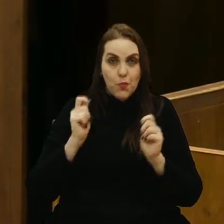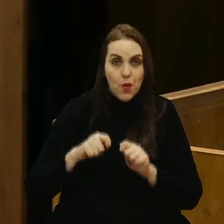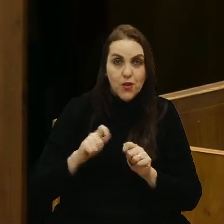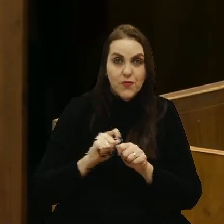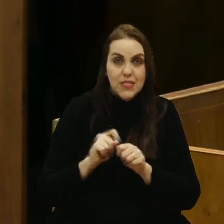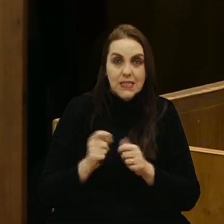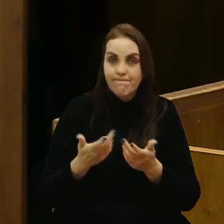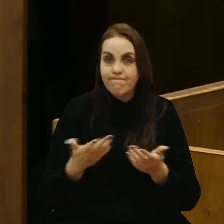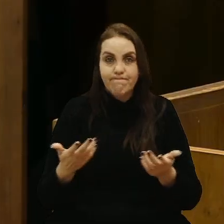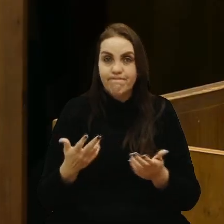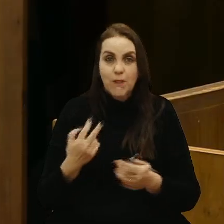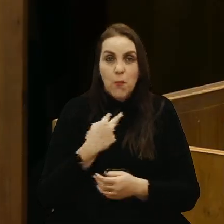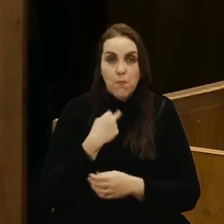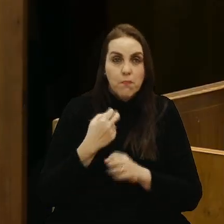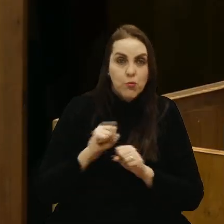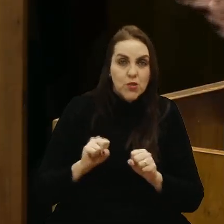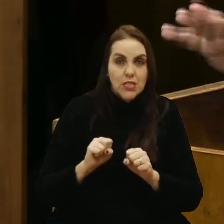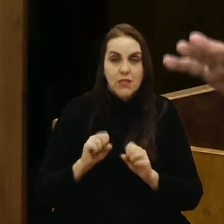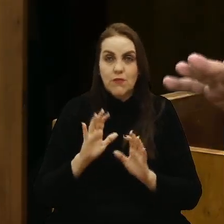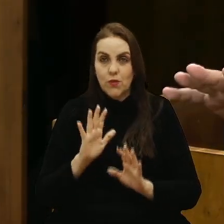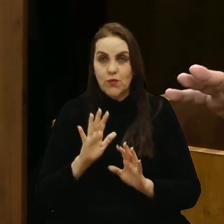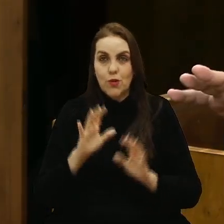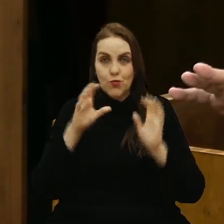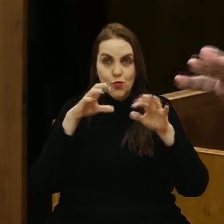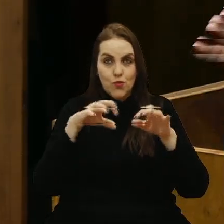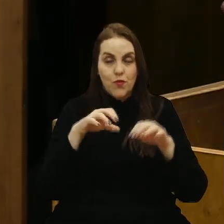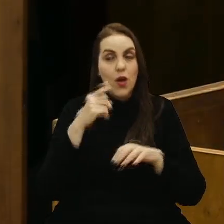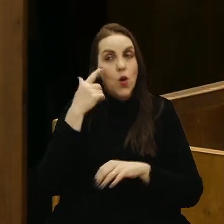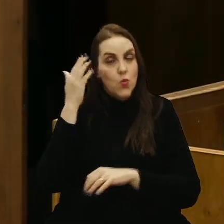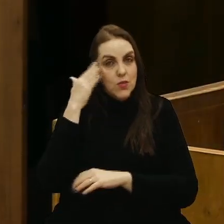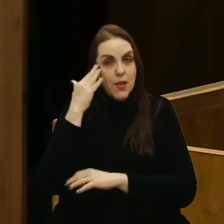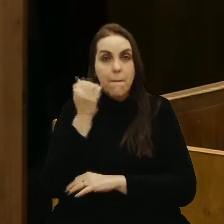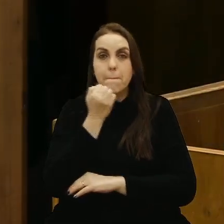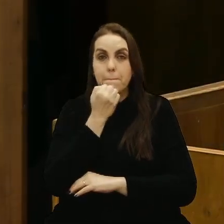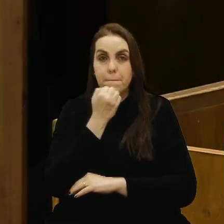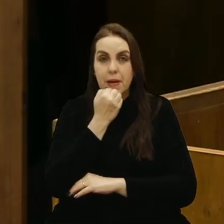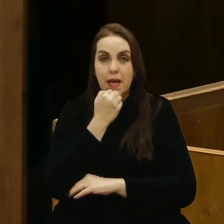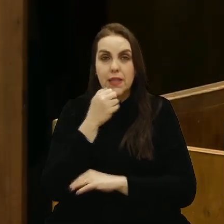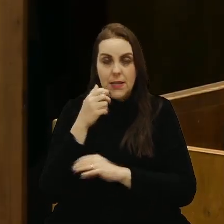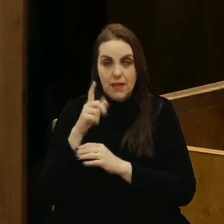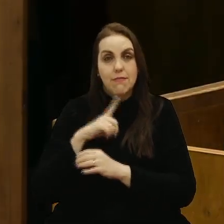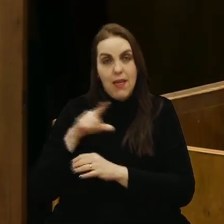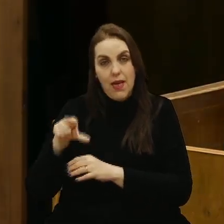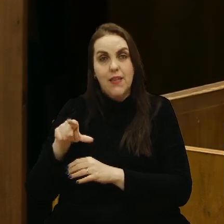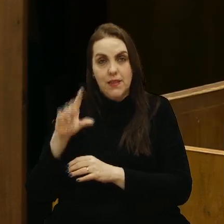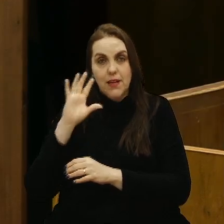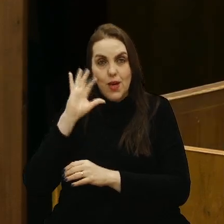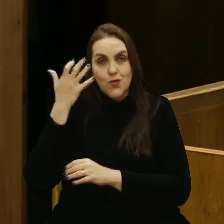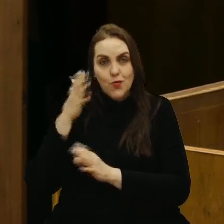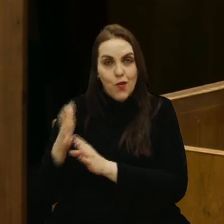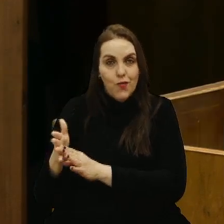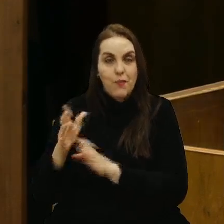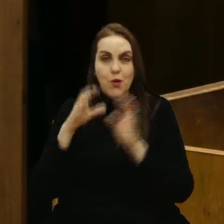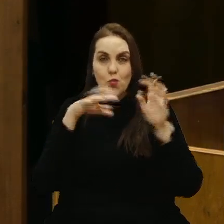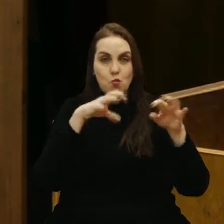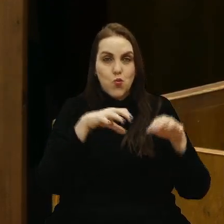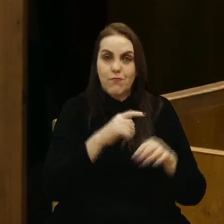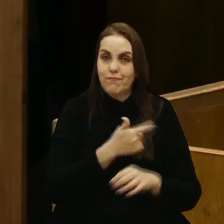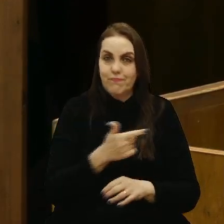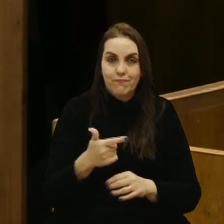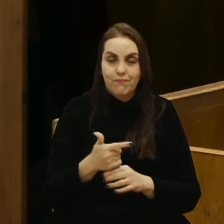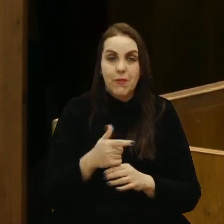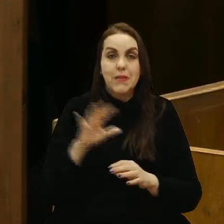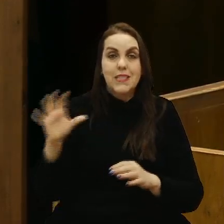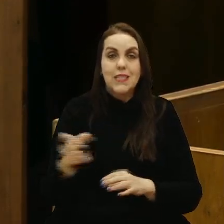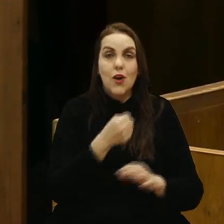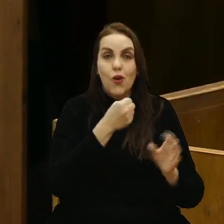para impedir a chuva, eu acho. Eu sei que para o granizo já tem. Para a chuva eu acho que não tem. Agora, o que nós podemos fazer é salvar